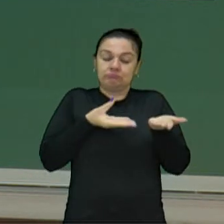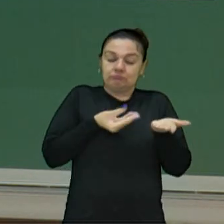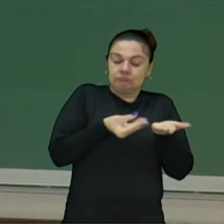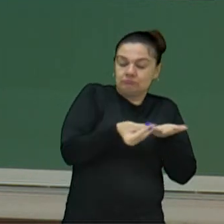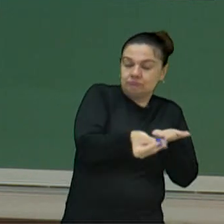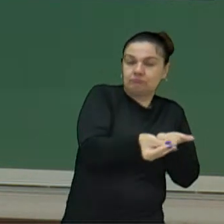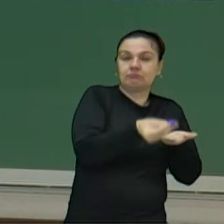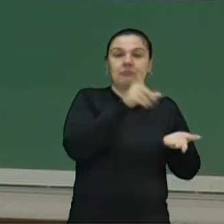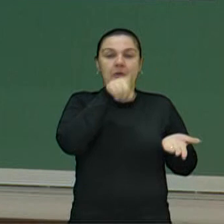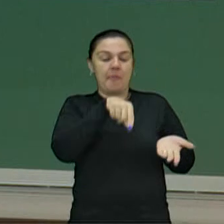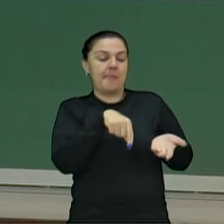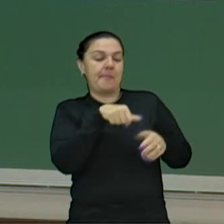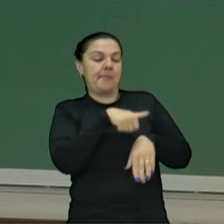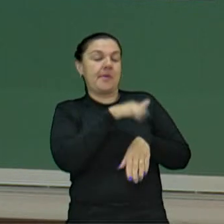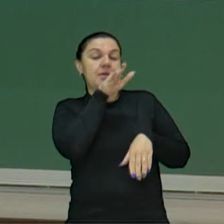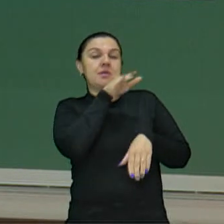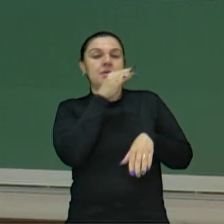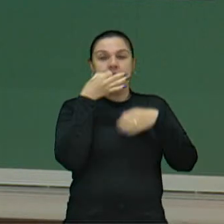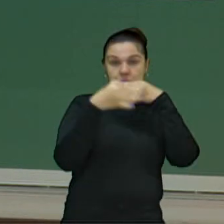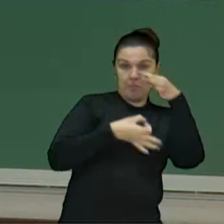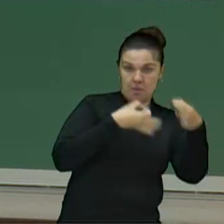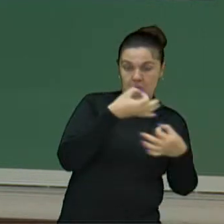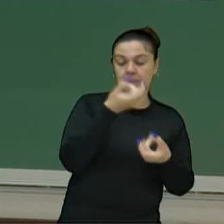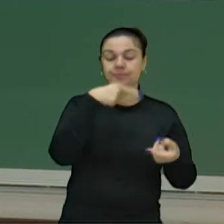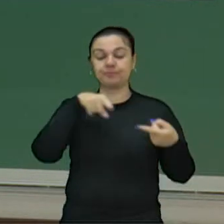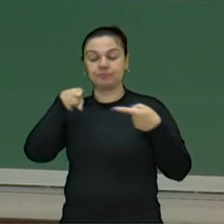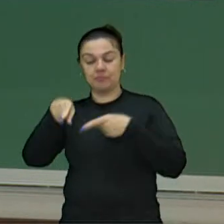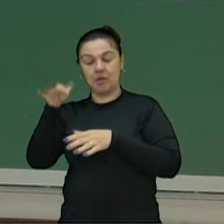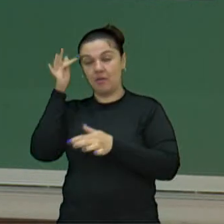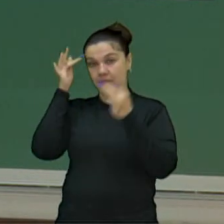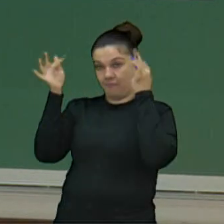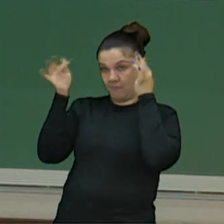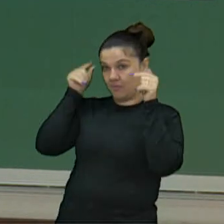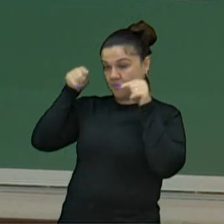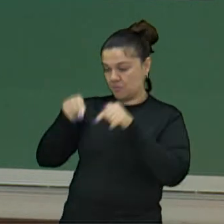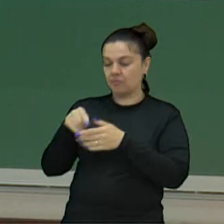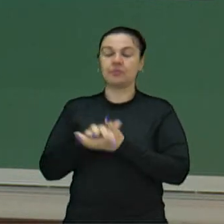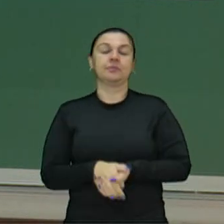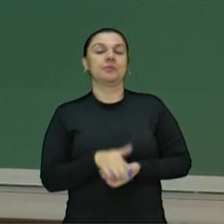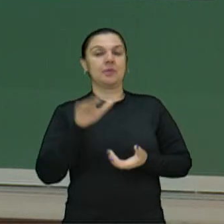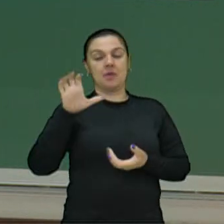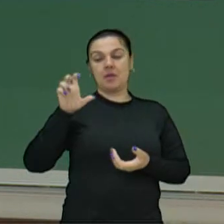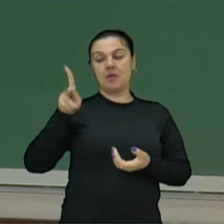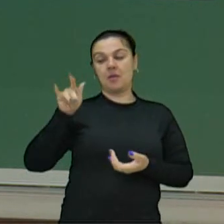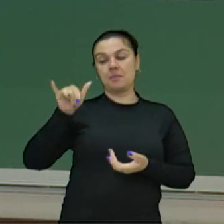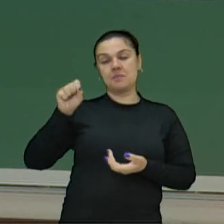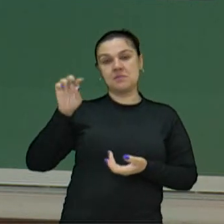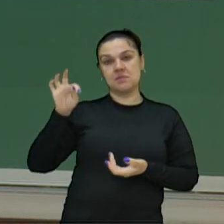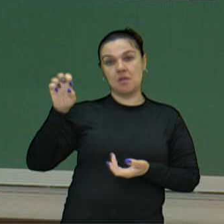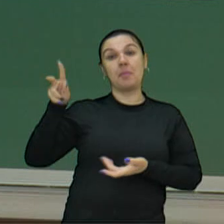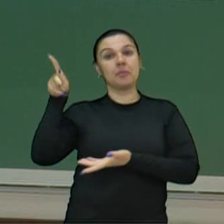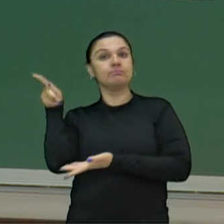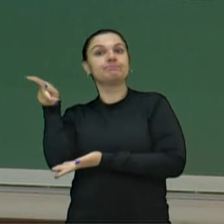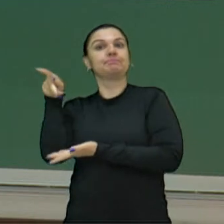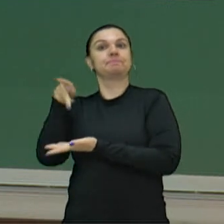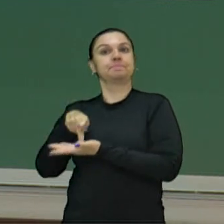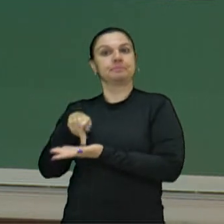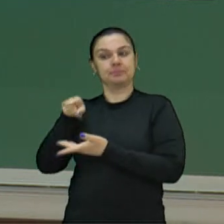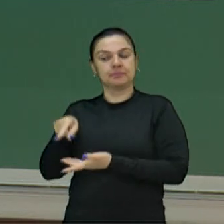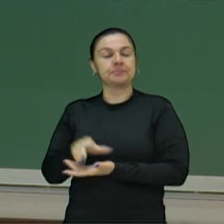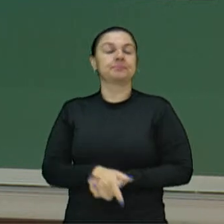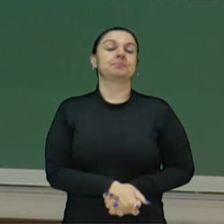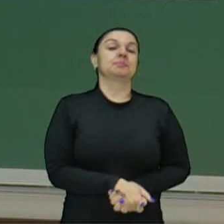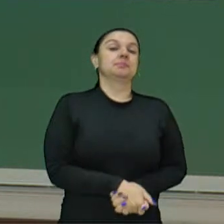mais como opinião, e a episteme seria o conhecimento filosófico. Essa palavra episteme vai ser bastante influente no pensamento do Michel Foucault.